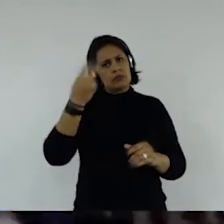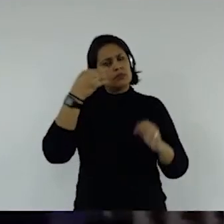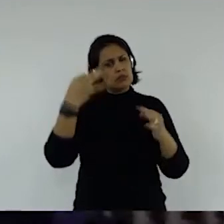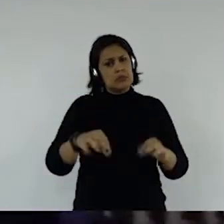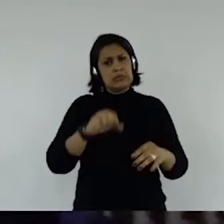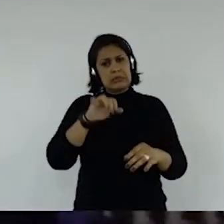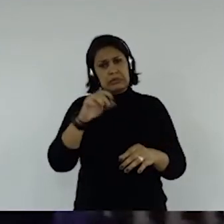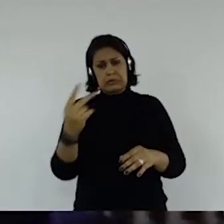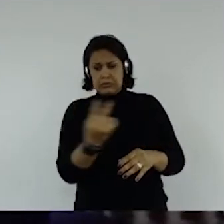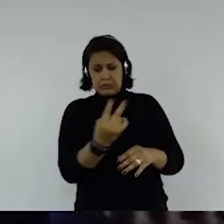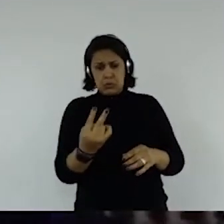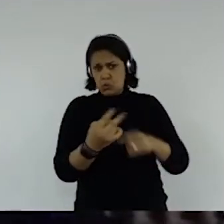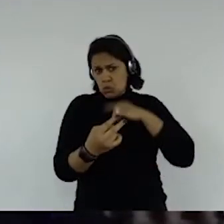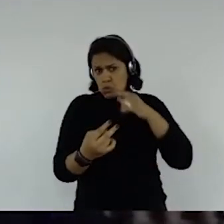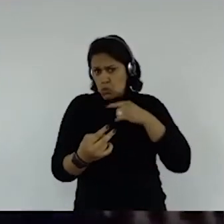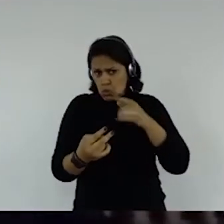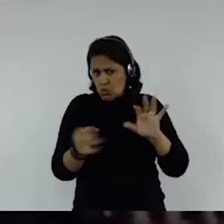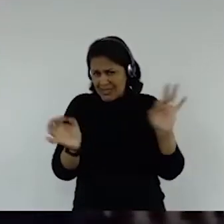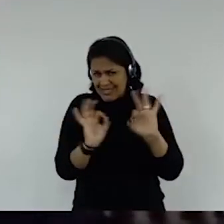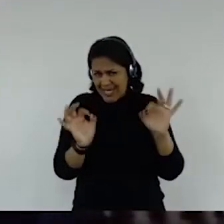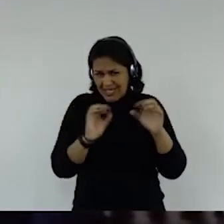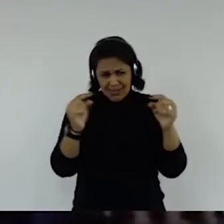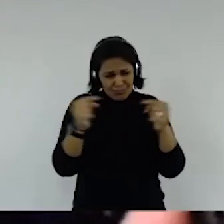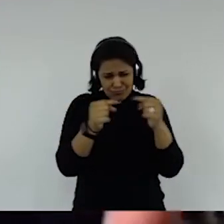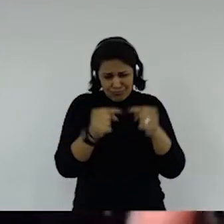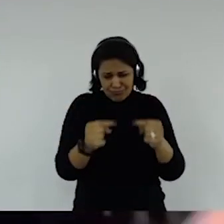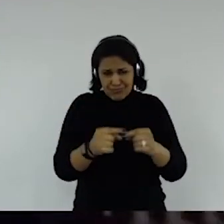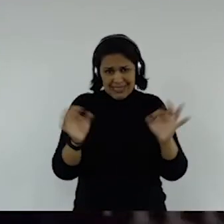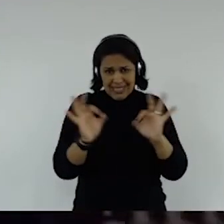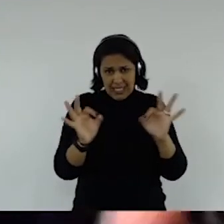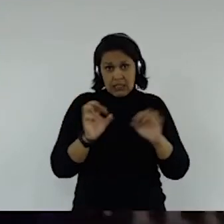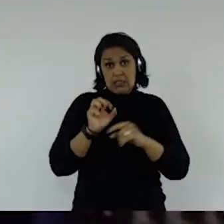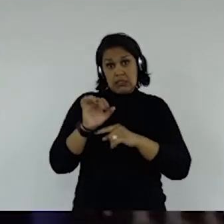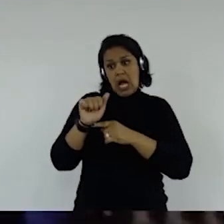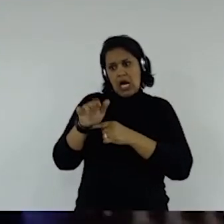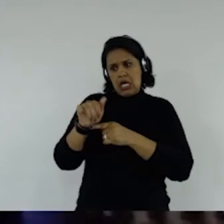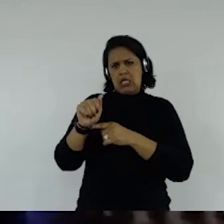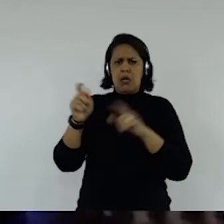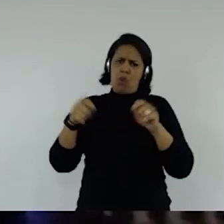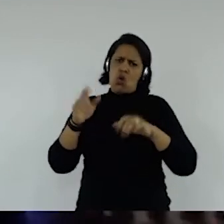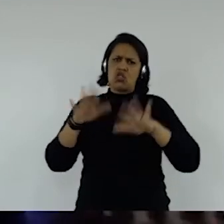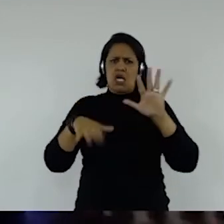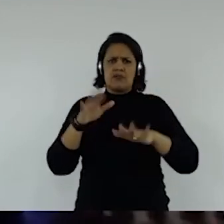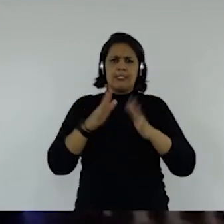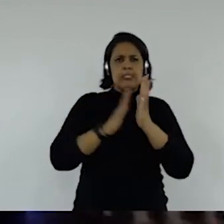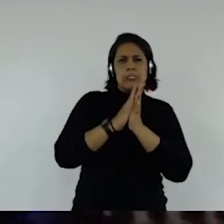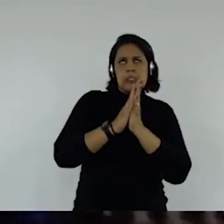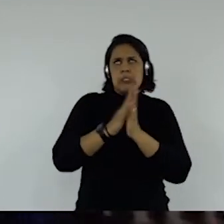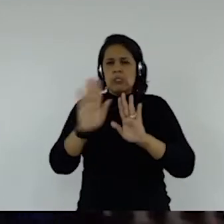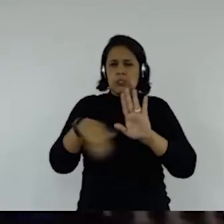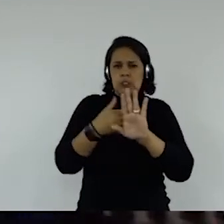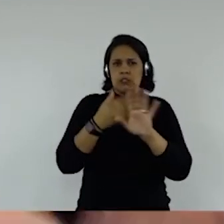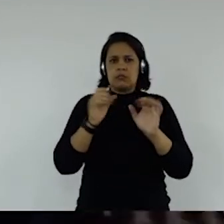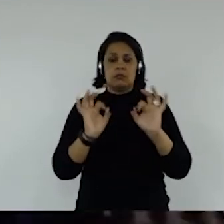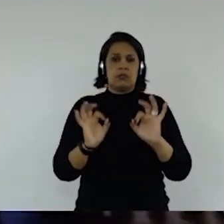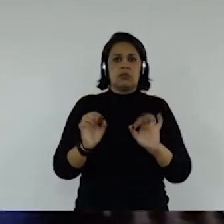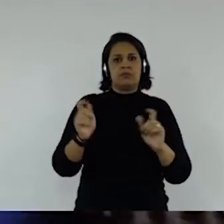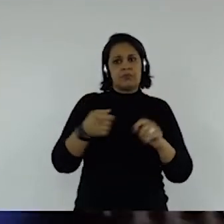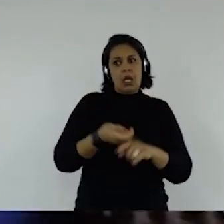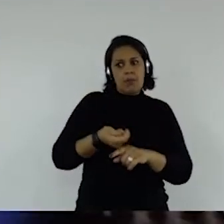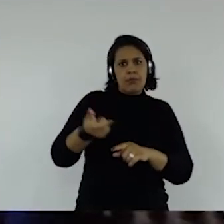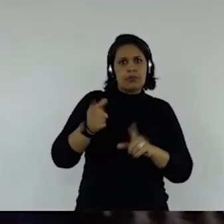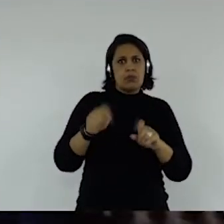se as partes não chegarem a algum acordo, porque, claro, e a Ana falou com razão, é claro que a parte pode burlar o dever de negociar. Ela pode não só